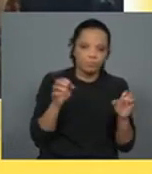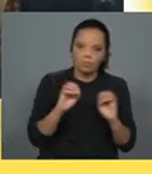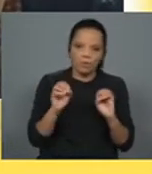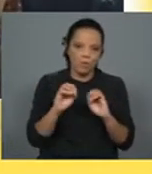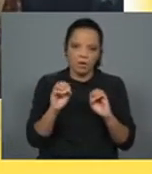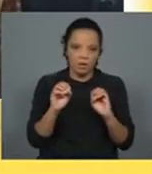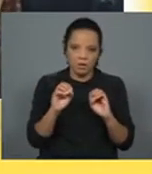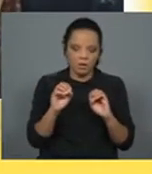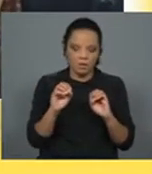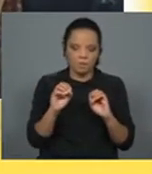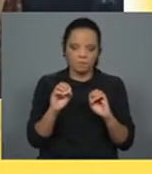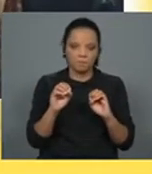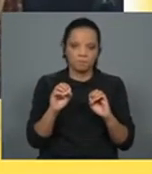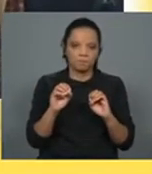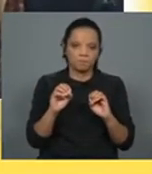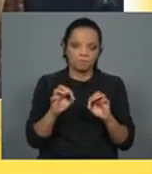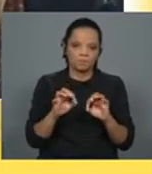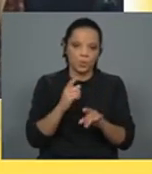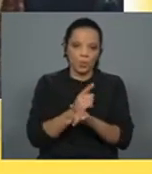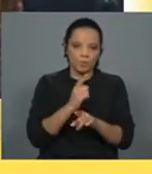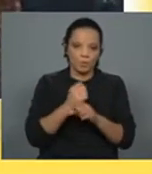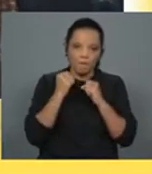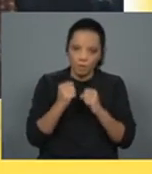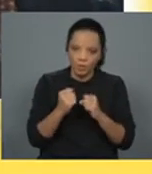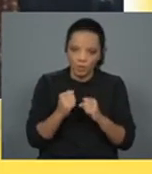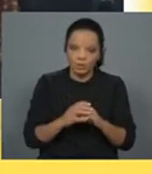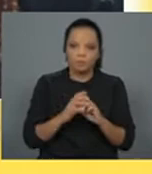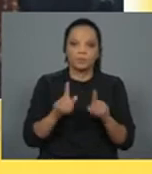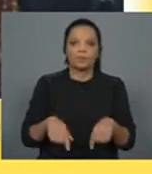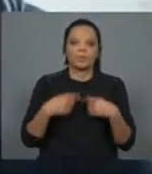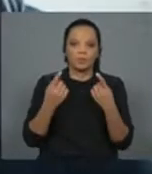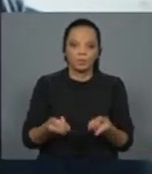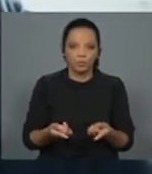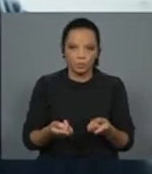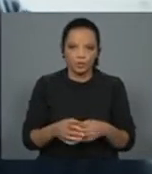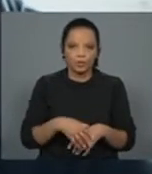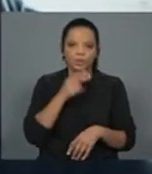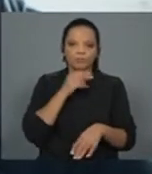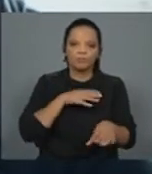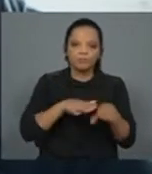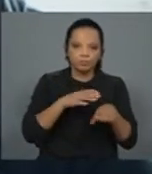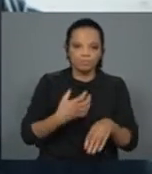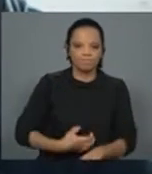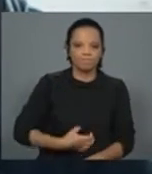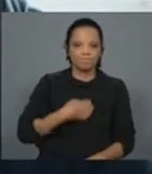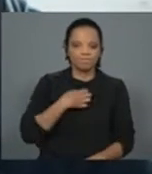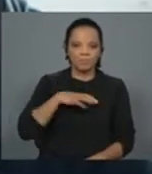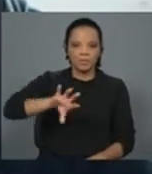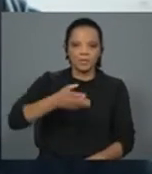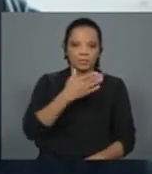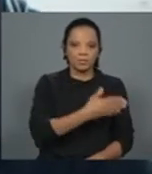sismos com o mesmo impacto. Voltamos a ter um sismo que foi sentido em todo o país